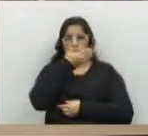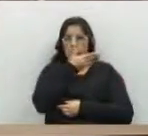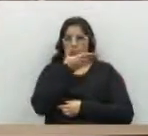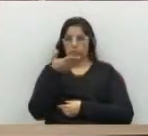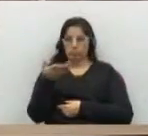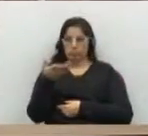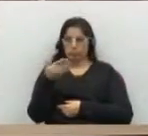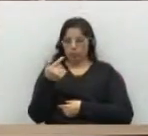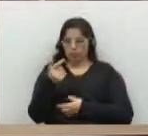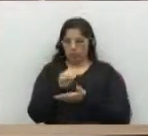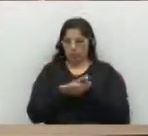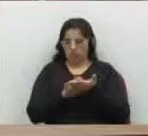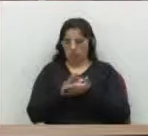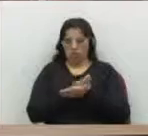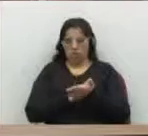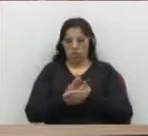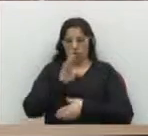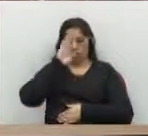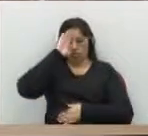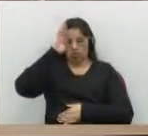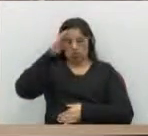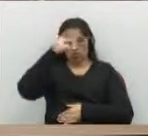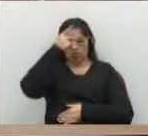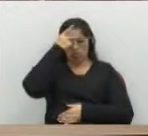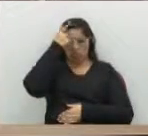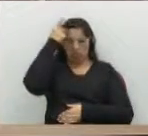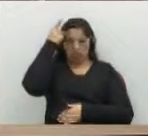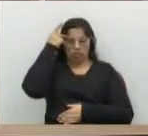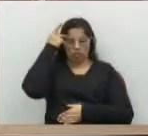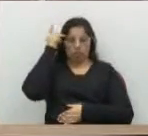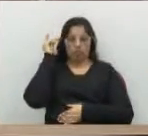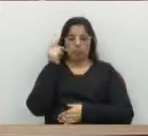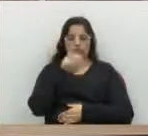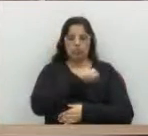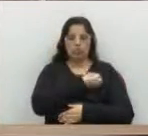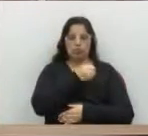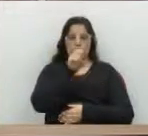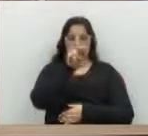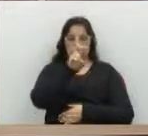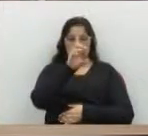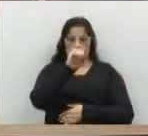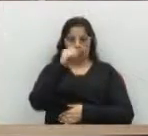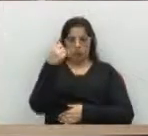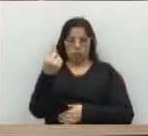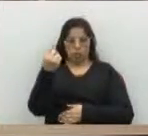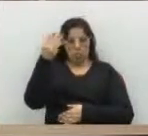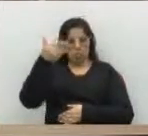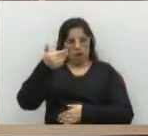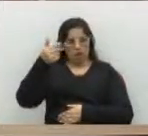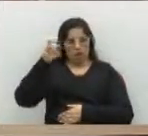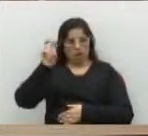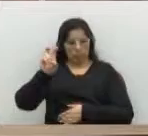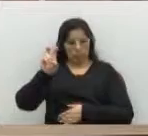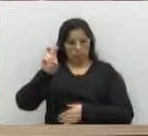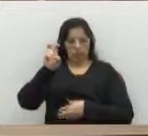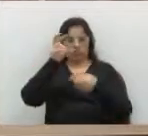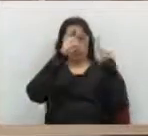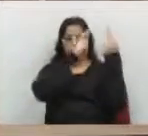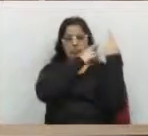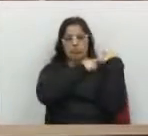Não havendo, encaminhe-se direto ao prefeito. Requerimento 501/2015, autor, vereador doutor